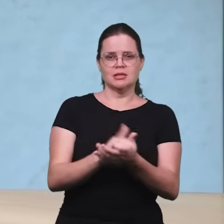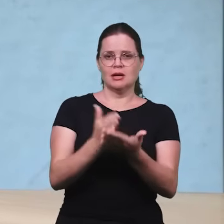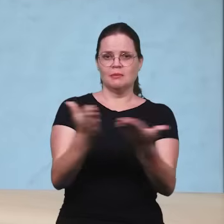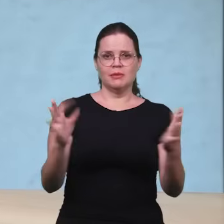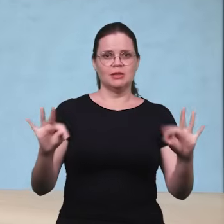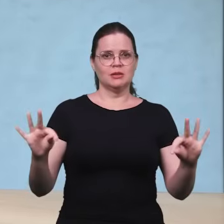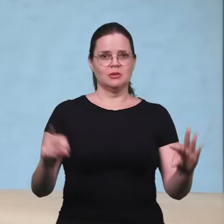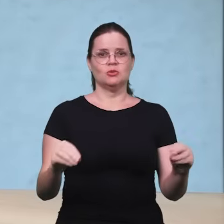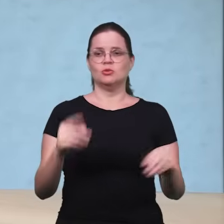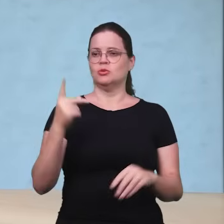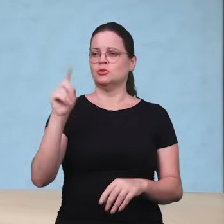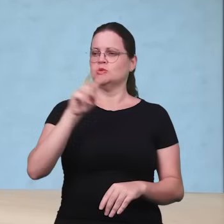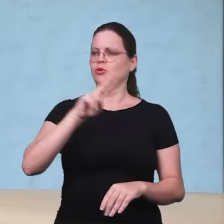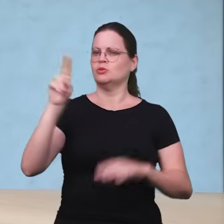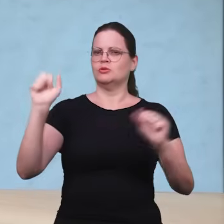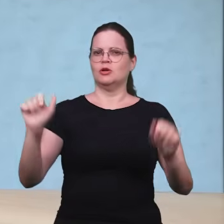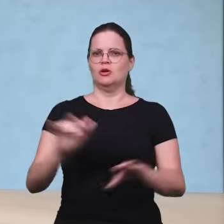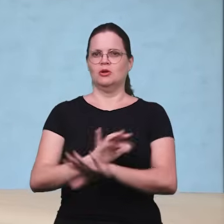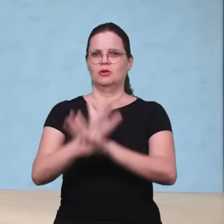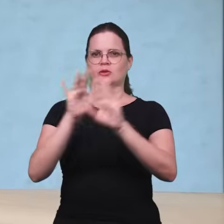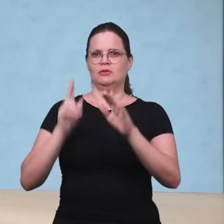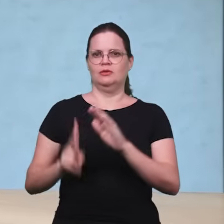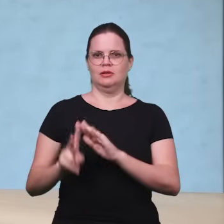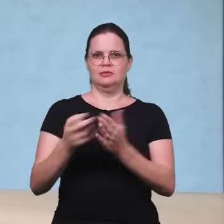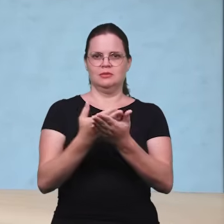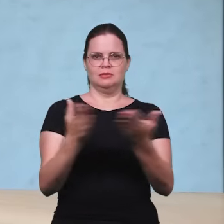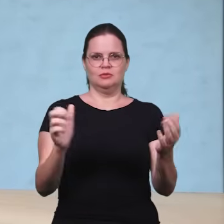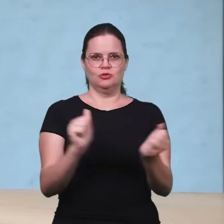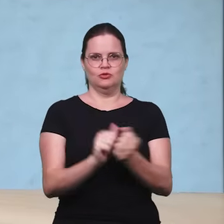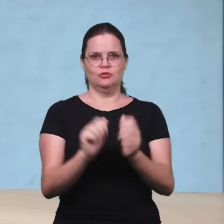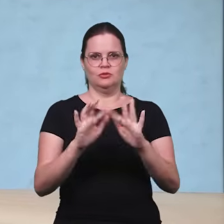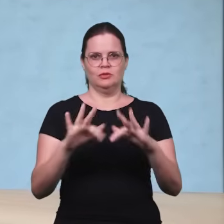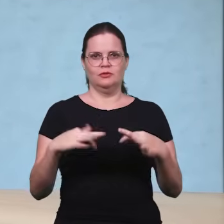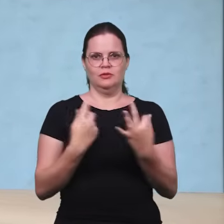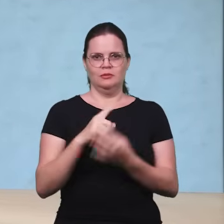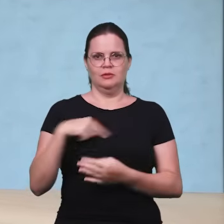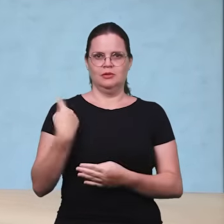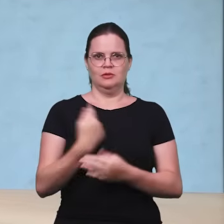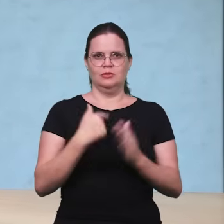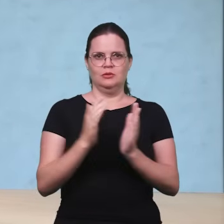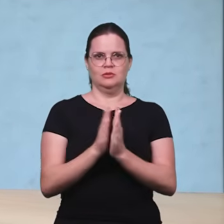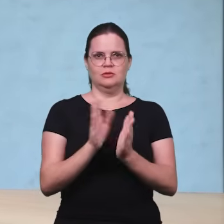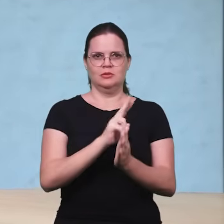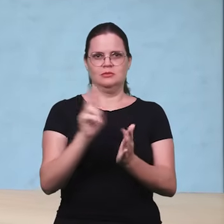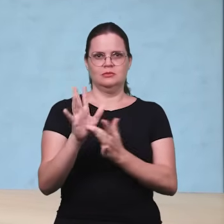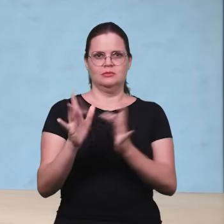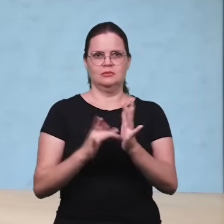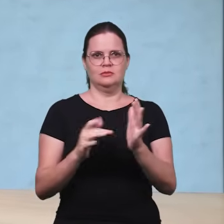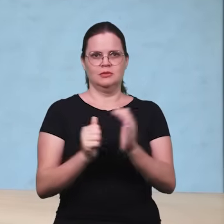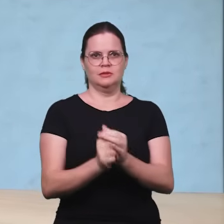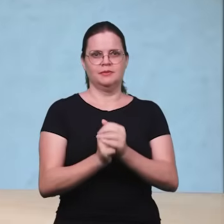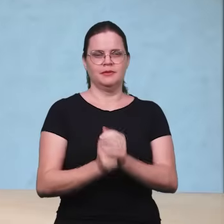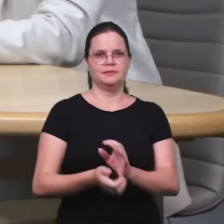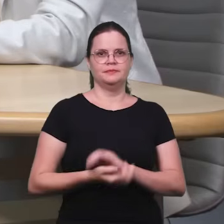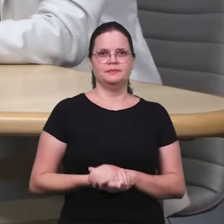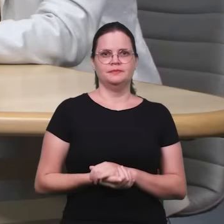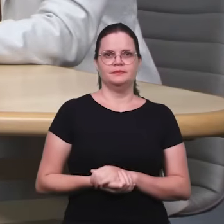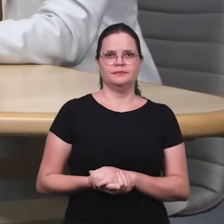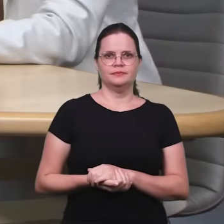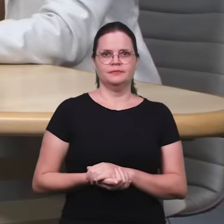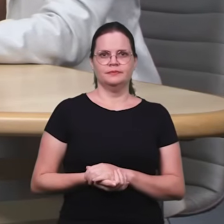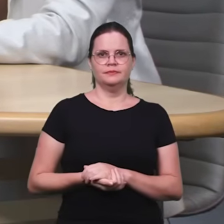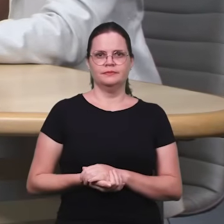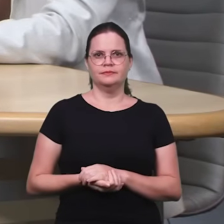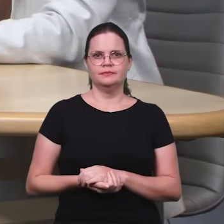teu nome seja glorificado no meio das famílias. Nós assim oramos em nome de Jesus. Amém.